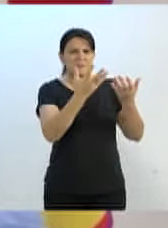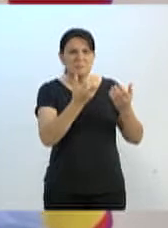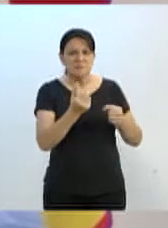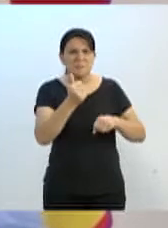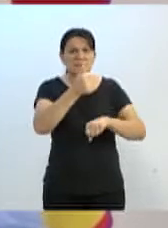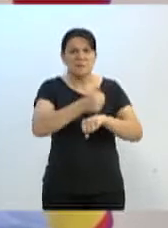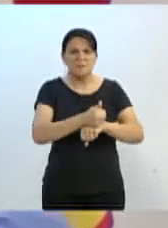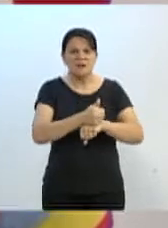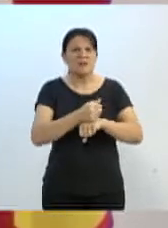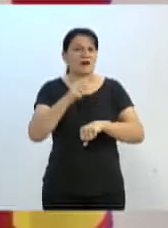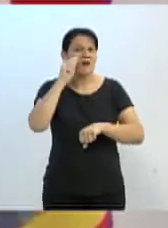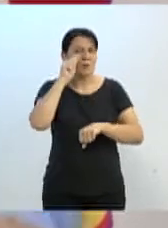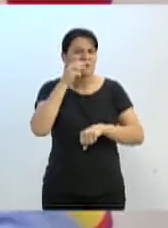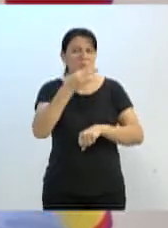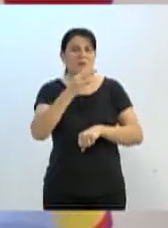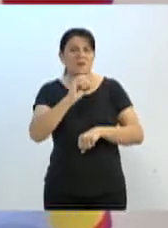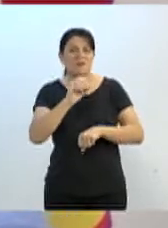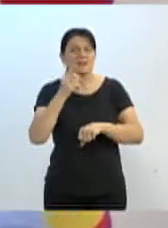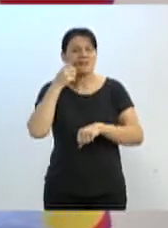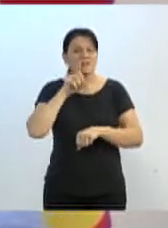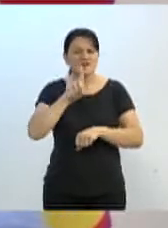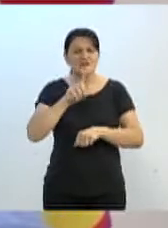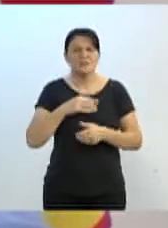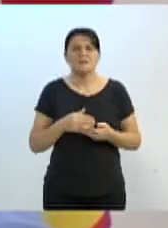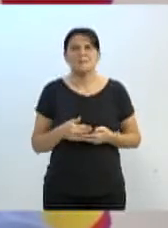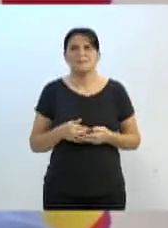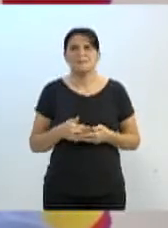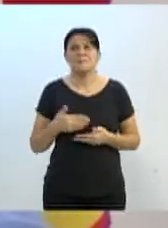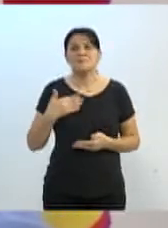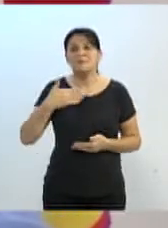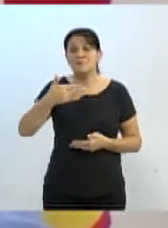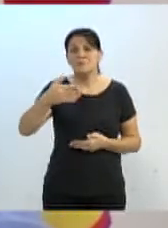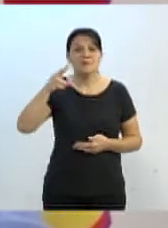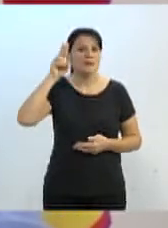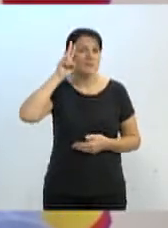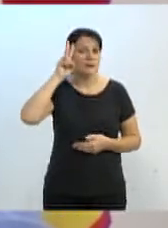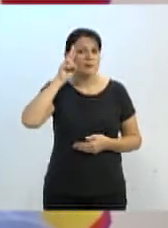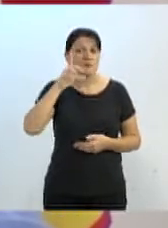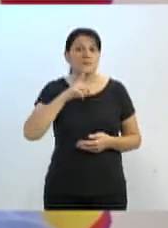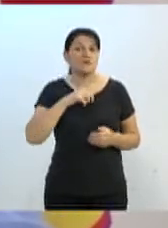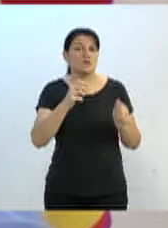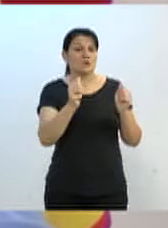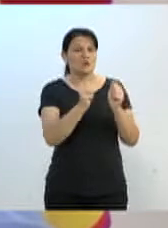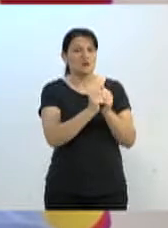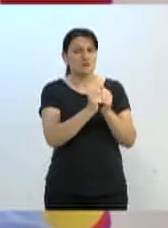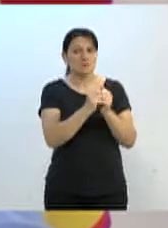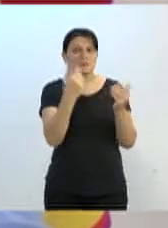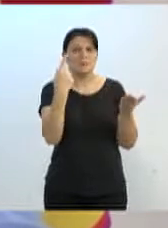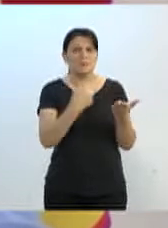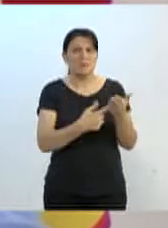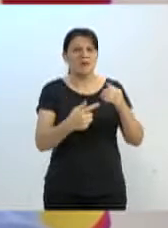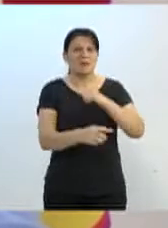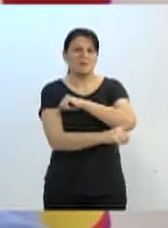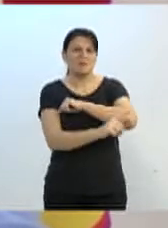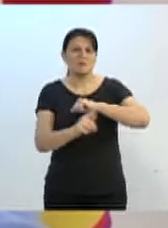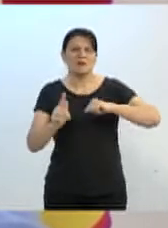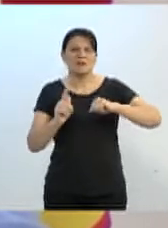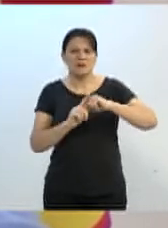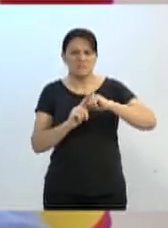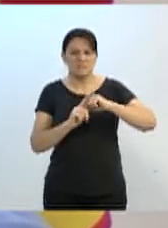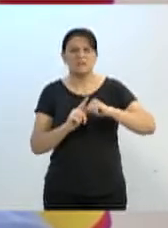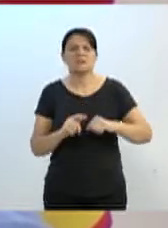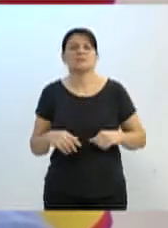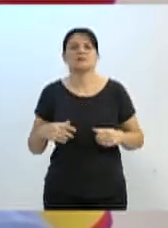bem-vindo Z também a comunidade que na próxima segunda teremos uma agenda juntos na comunidade do grande Garcia é